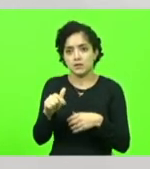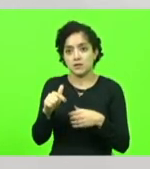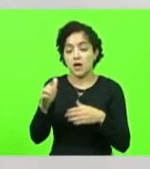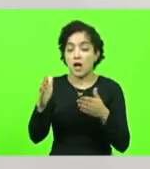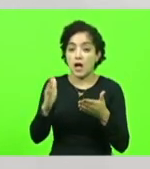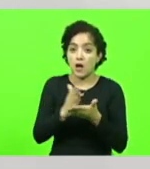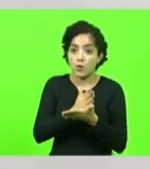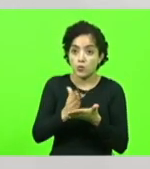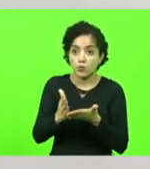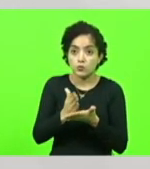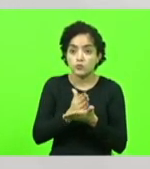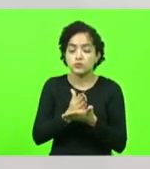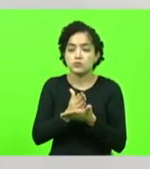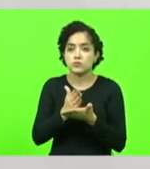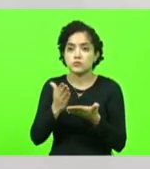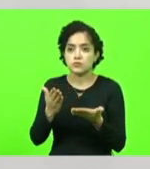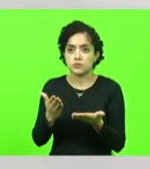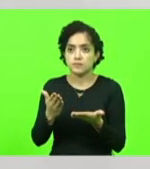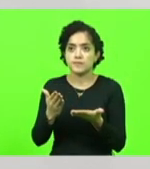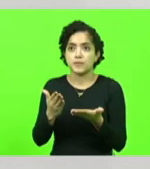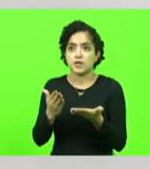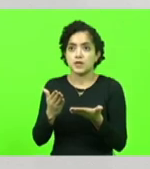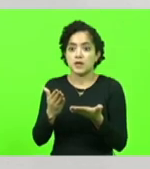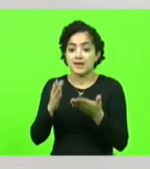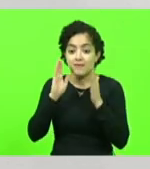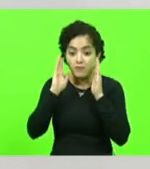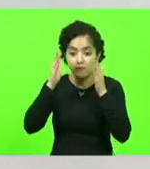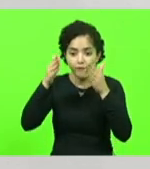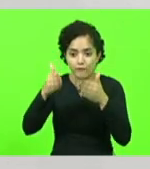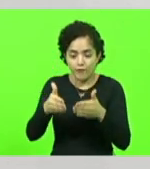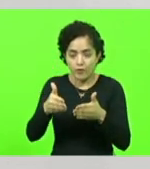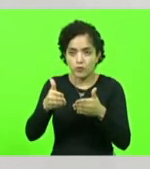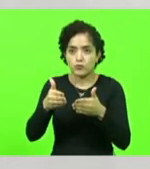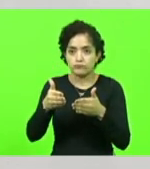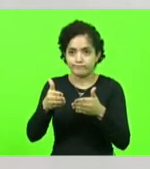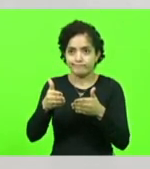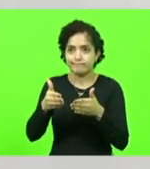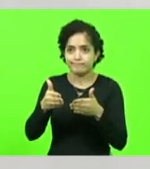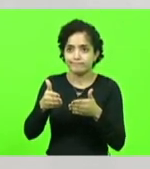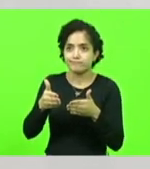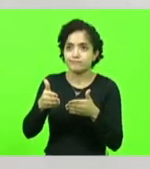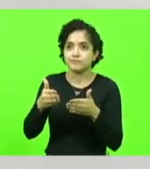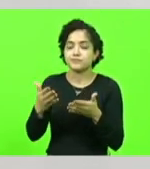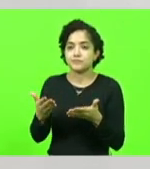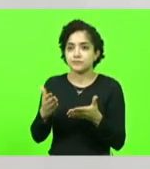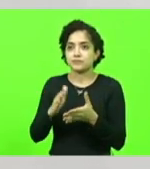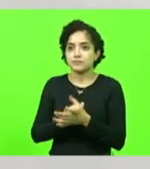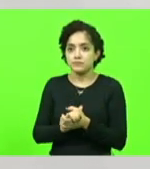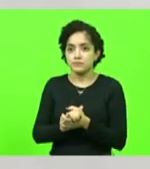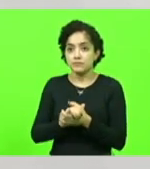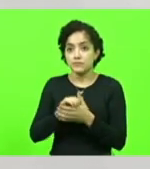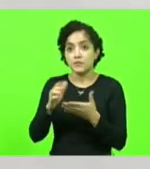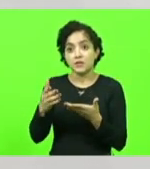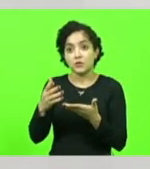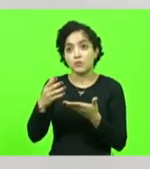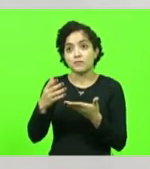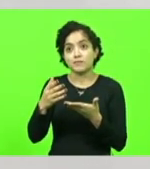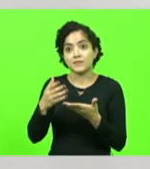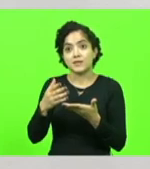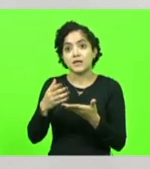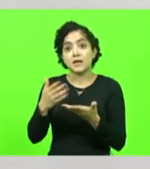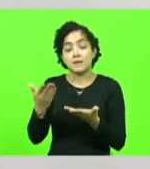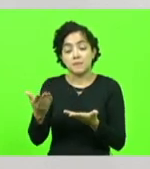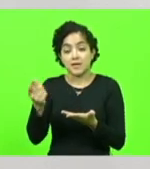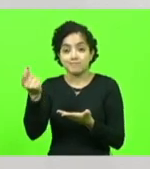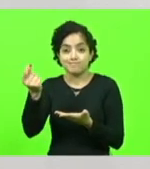algumas promotorias que têm esse foco, aí fazem um termo de ajuste de conduta com o prefeito para poder aplicar